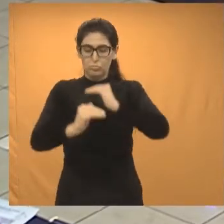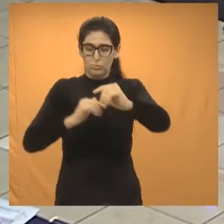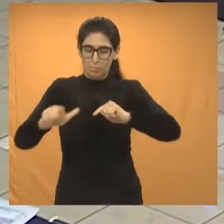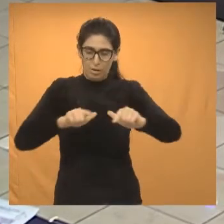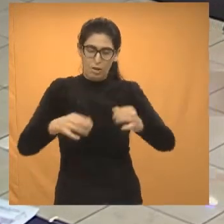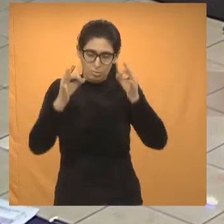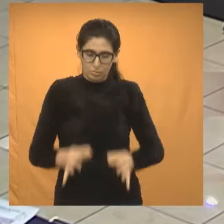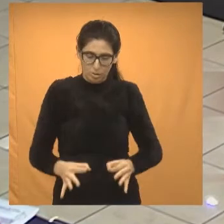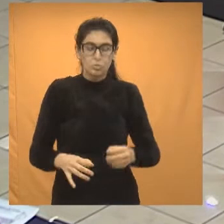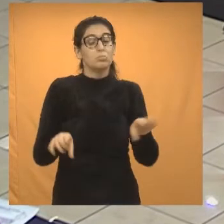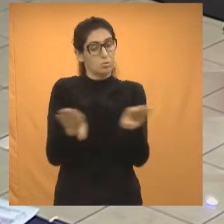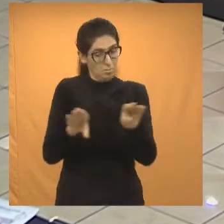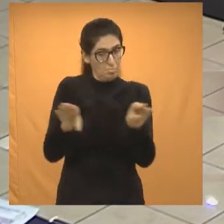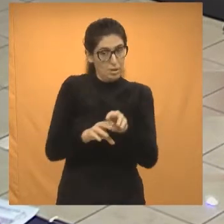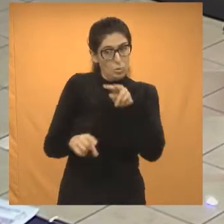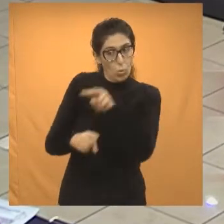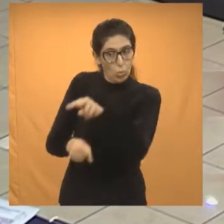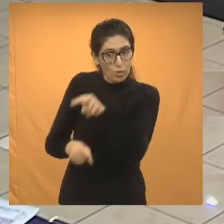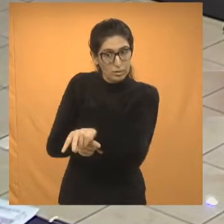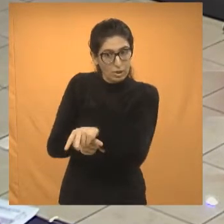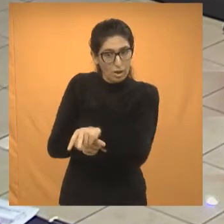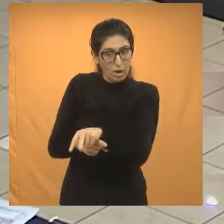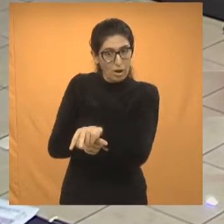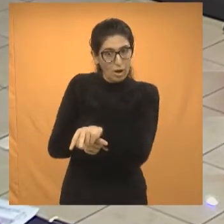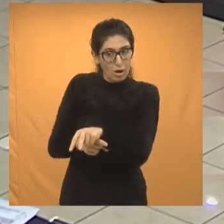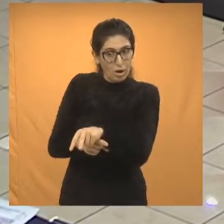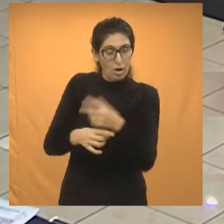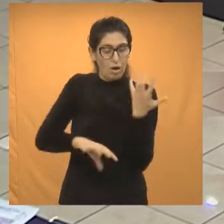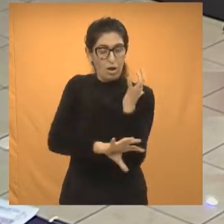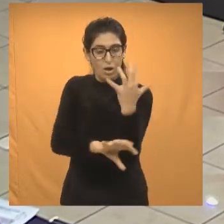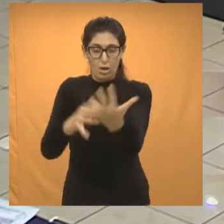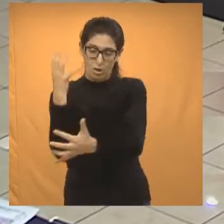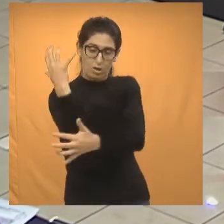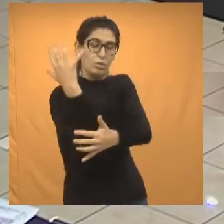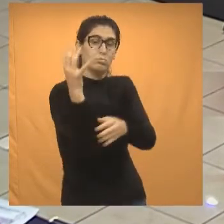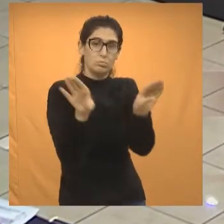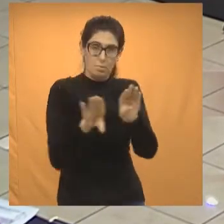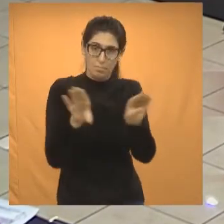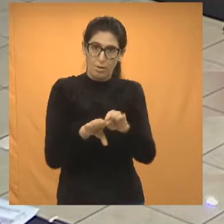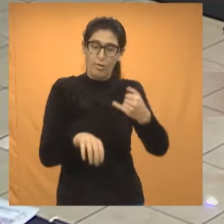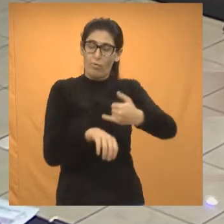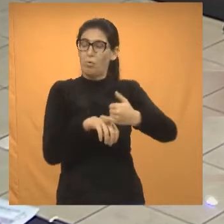também preservar o que não é, o que é de natureza, principalmente nossos recursos minerais. Favorável.